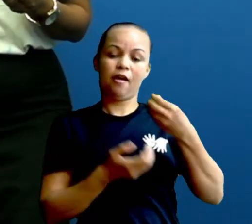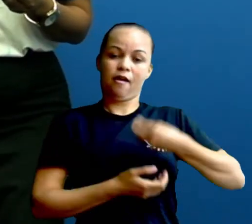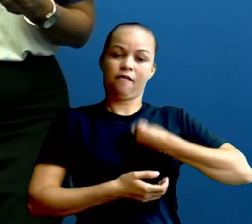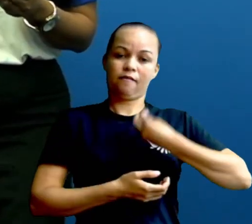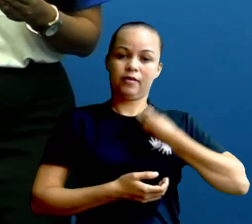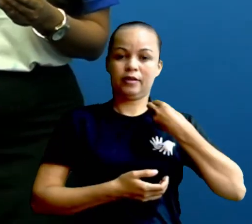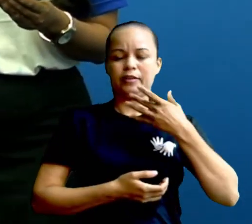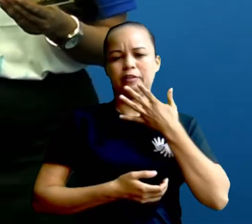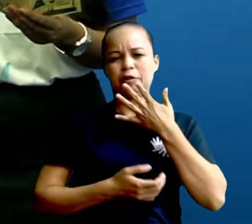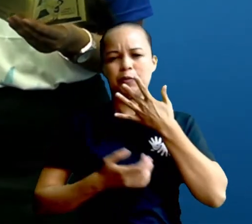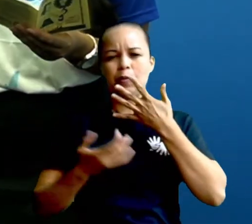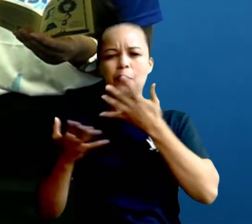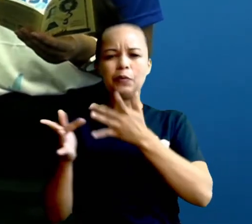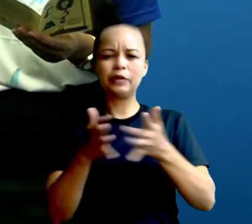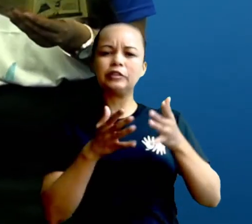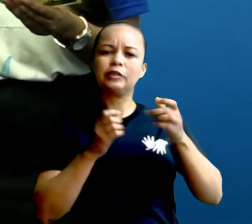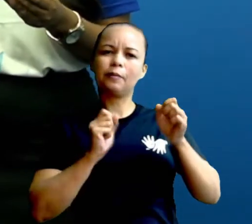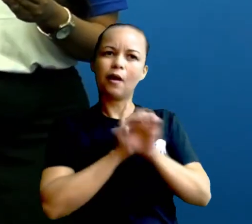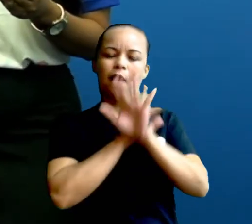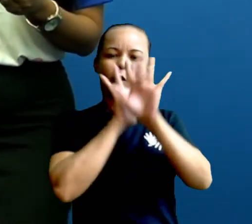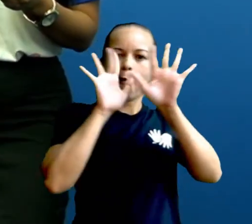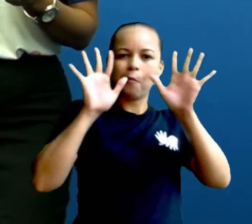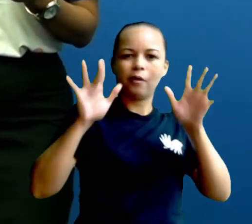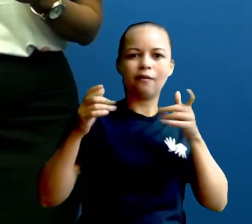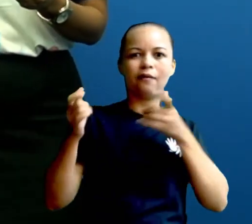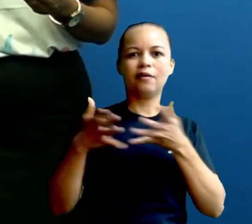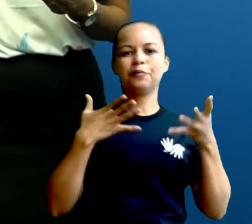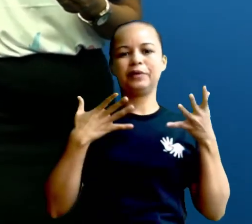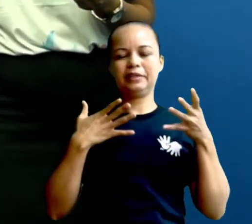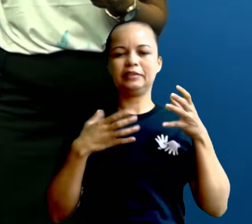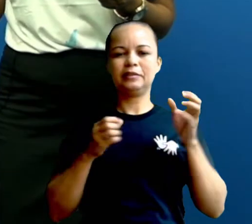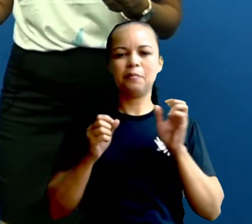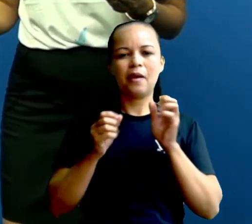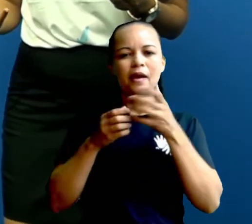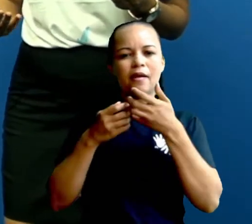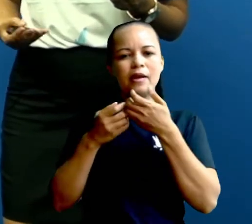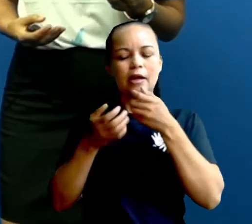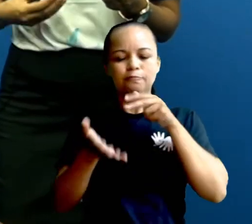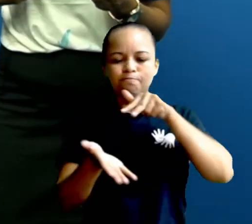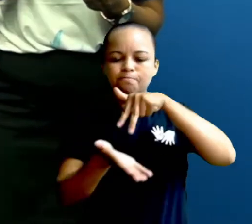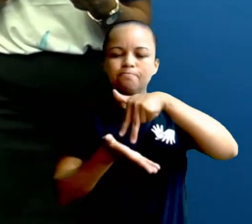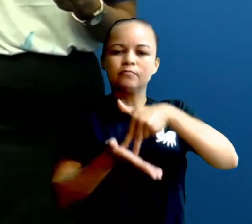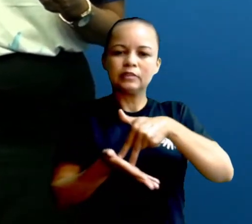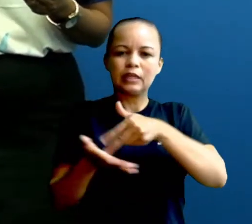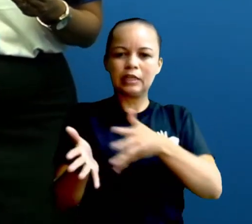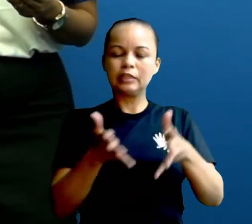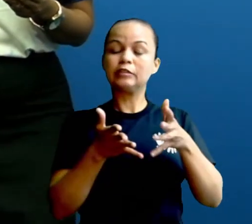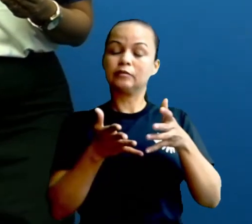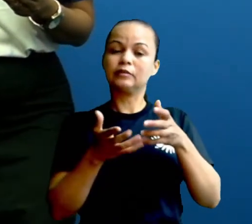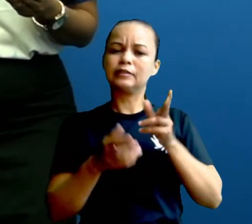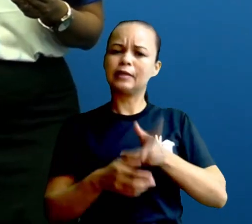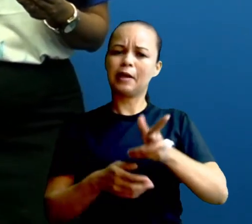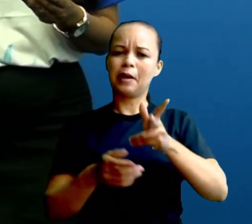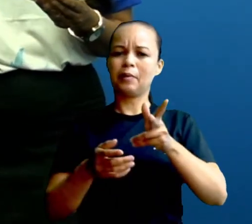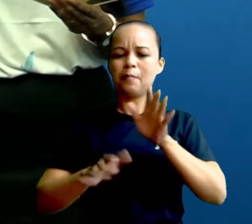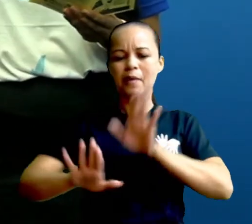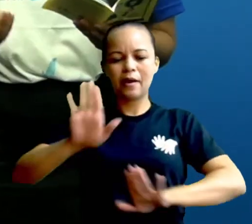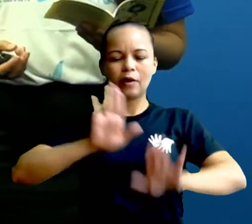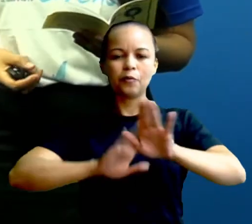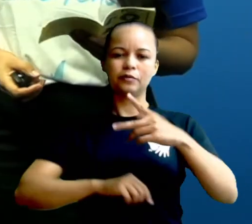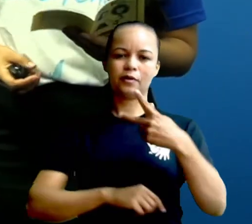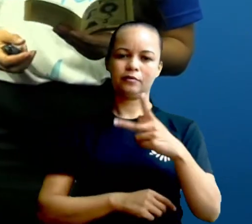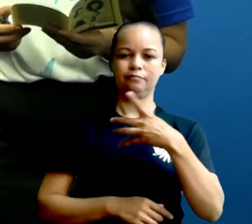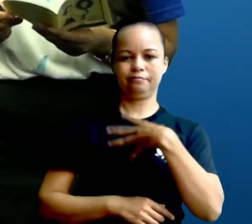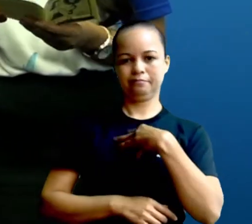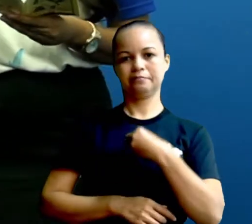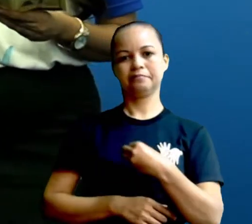cores, resgatando o próprio brilho. Ela se empenha e se cobra, e em mais de 1000 se desdobra para cuidar